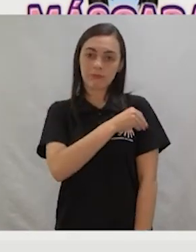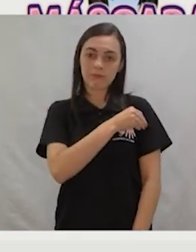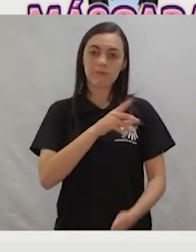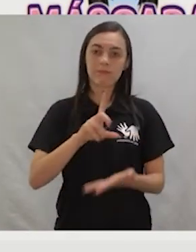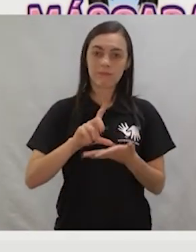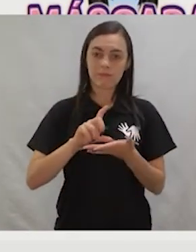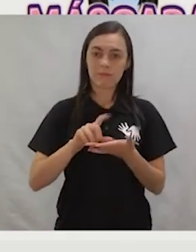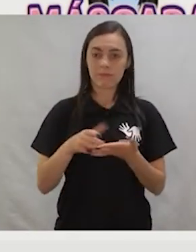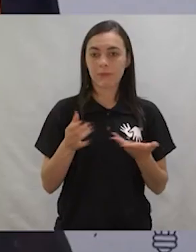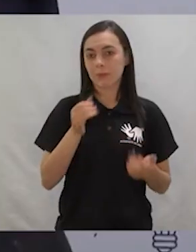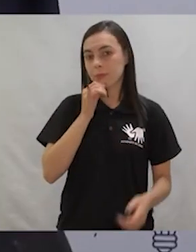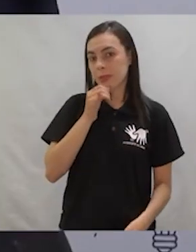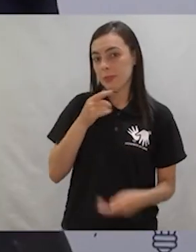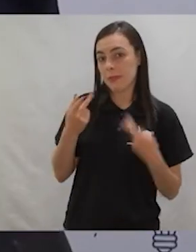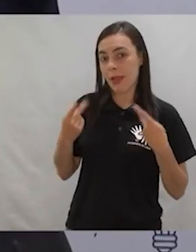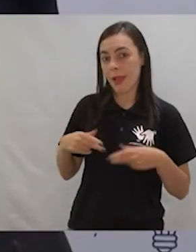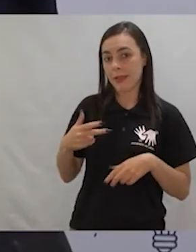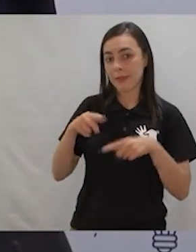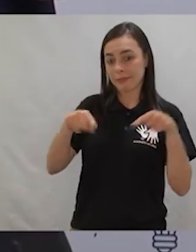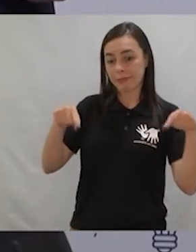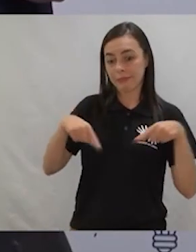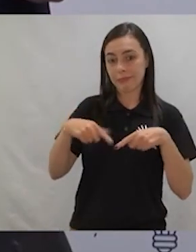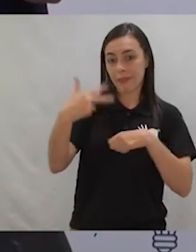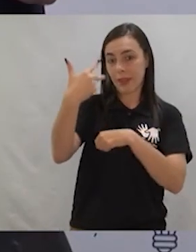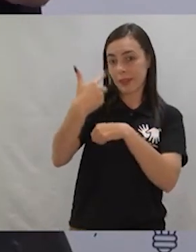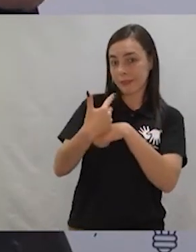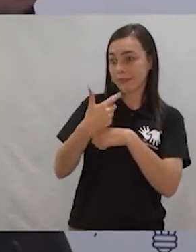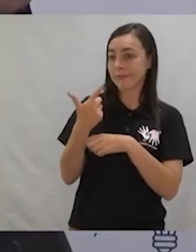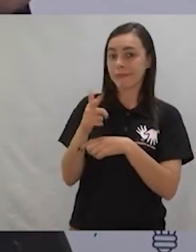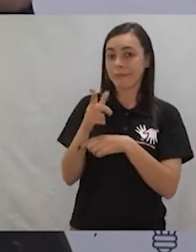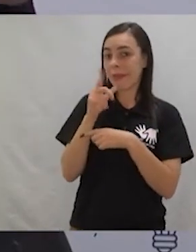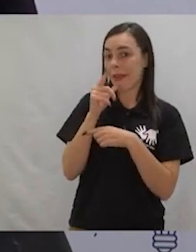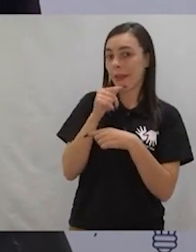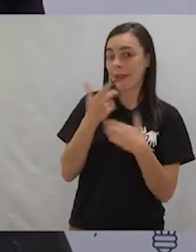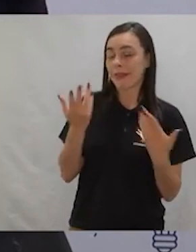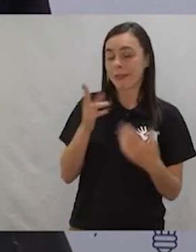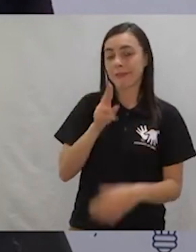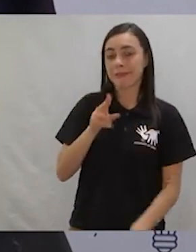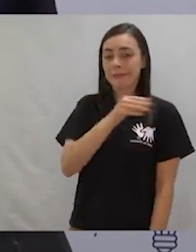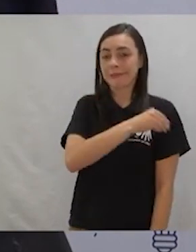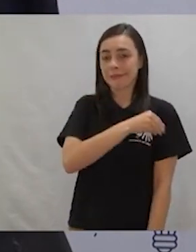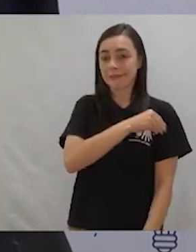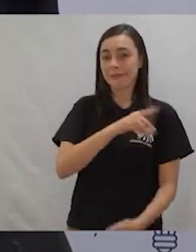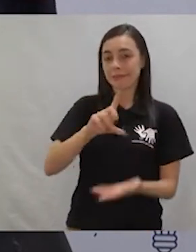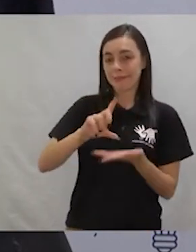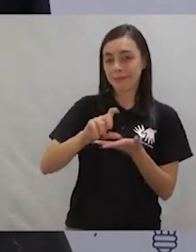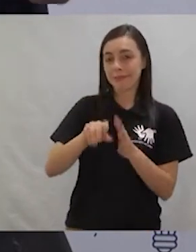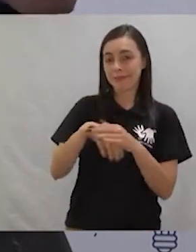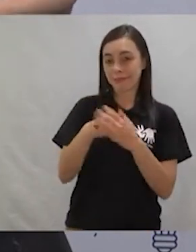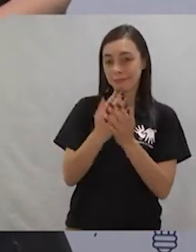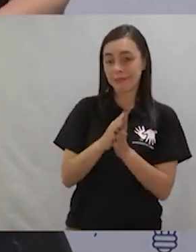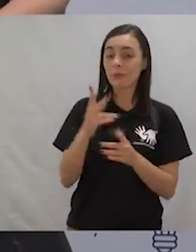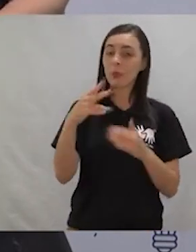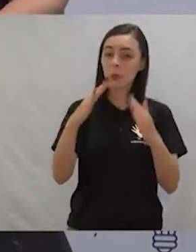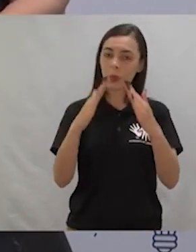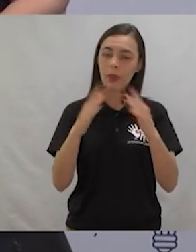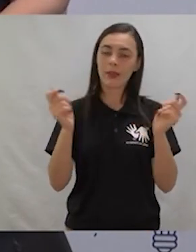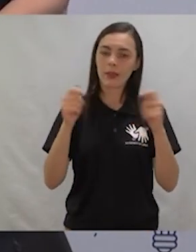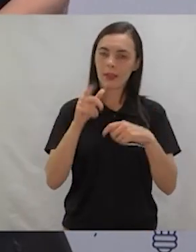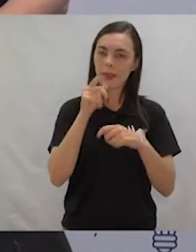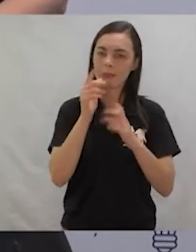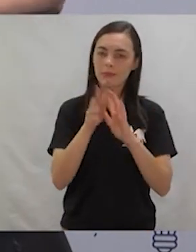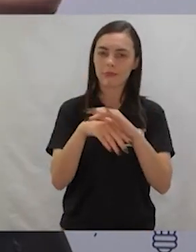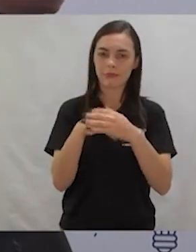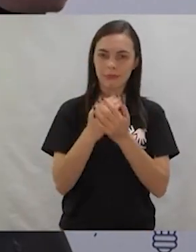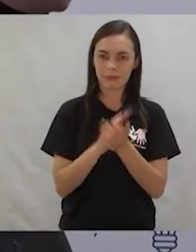álcool gel. Né? Isso que é o nosso caso, né? Aqui no estúdio nós não temos uma torneira, então a gente isso. Tá passando álcool gel aqui. Uhum. Na sua casa você pode estar lavando,